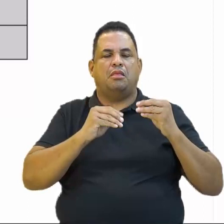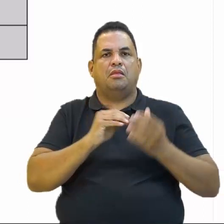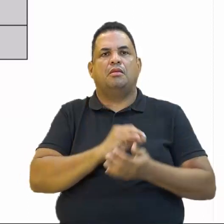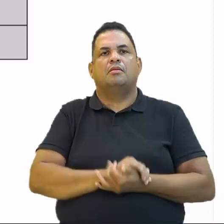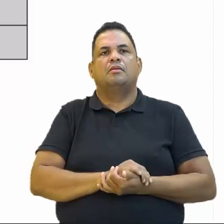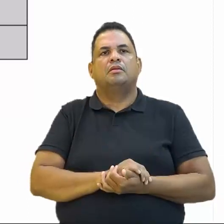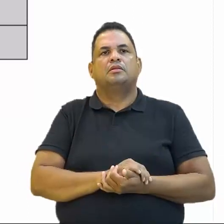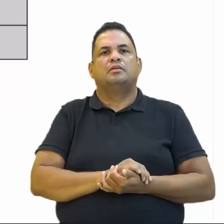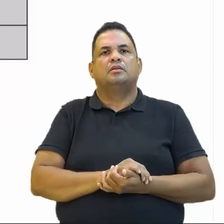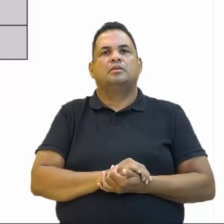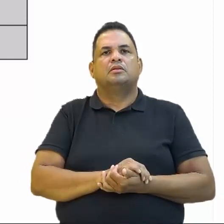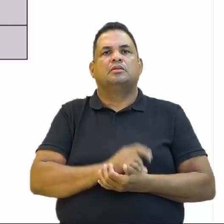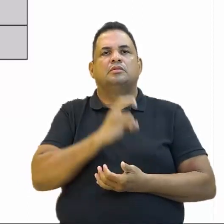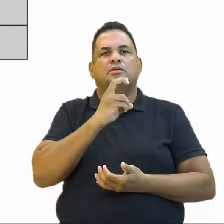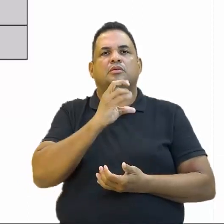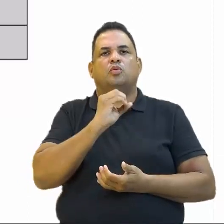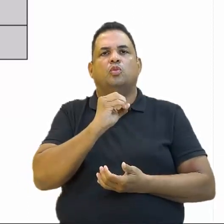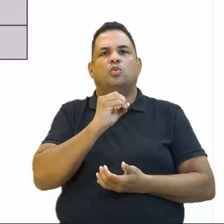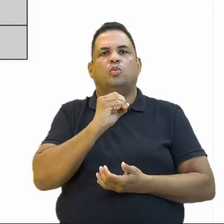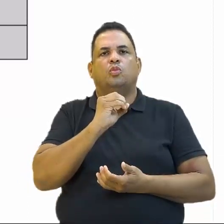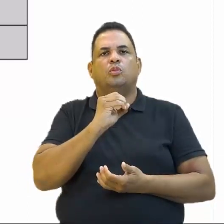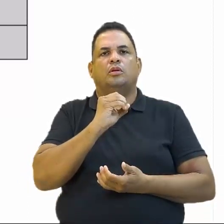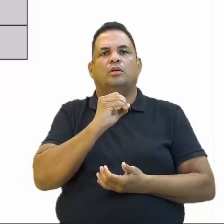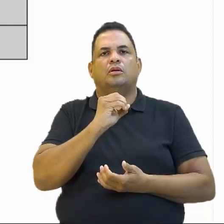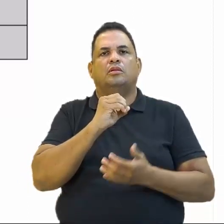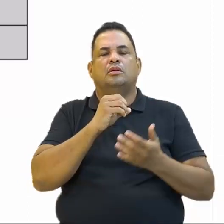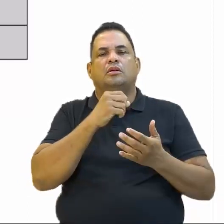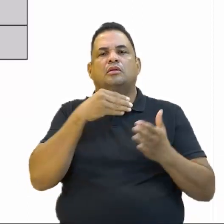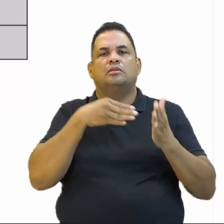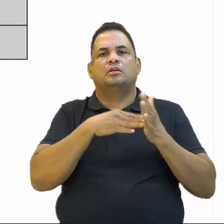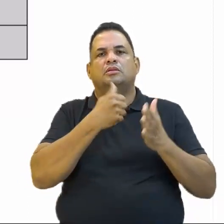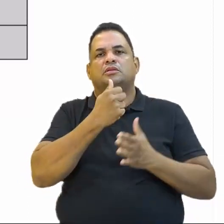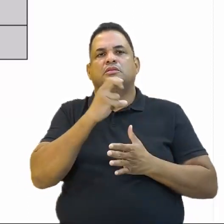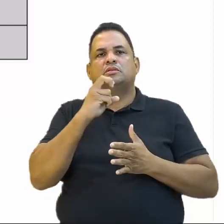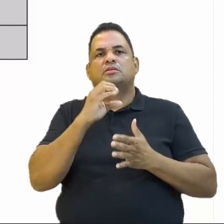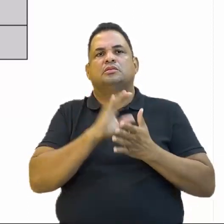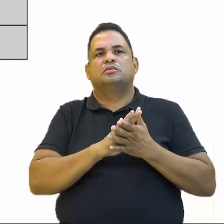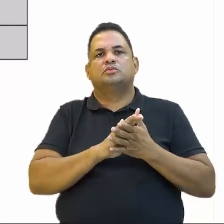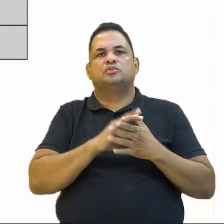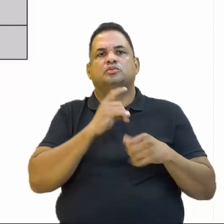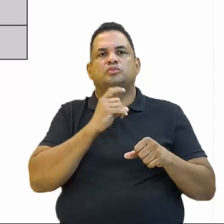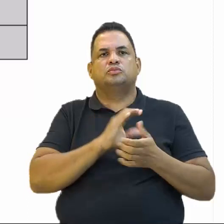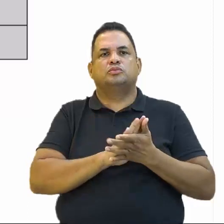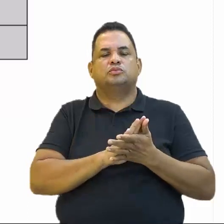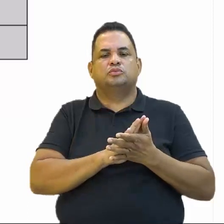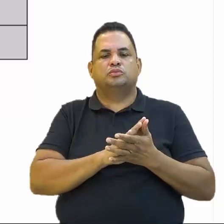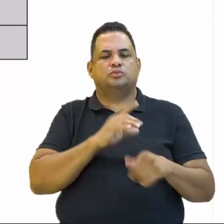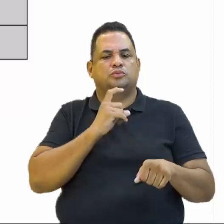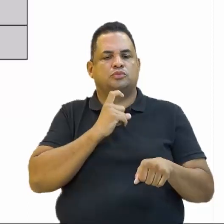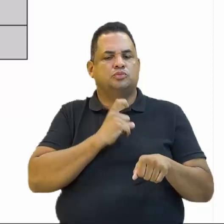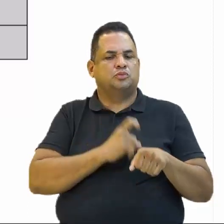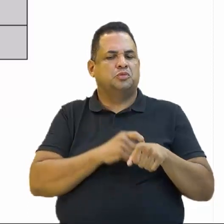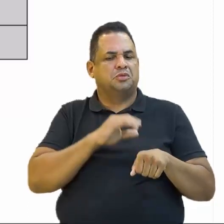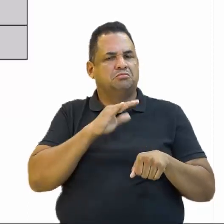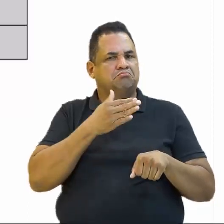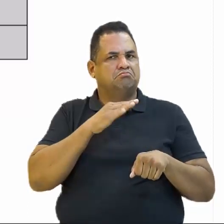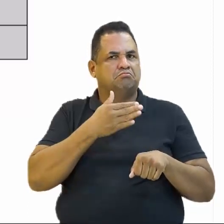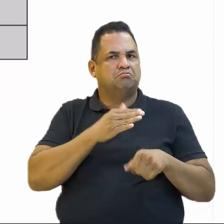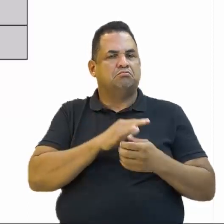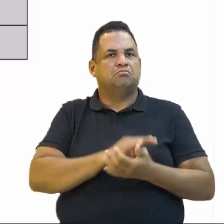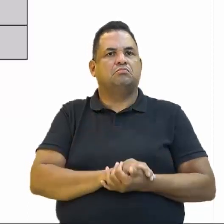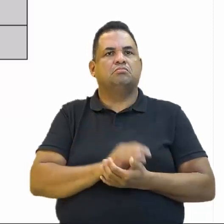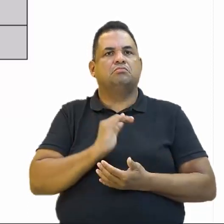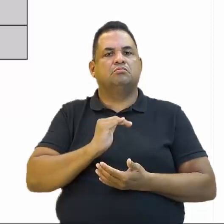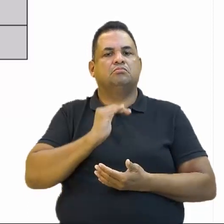concentração for entre 50 até 150 miligramas, é água dura moderada. Acima